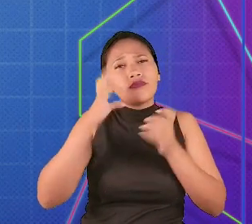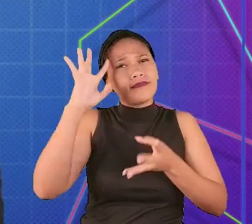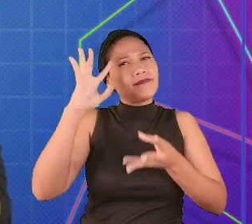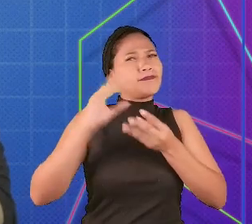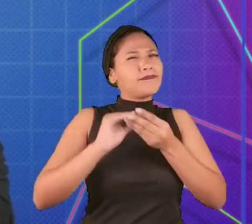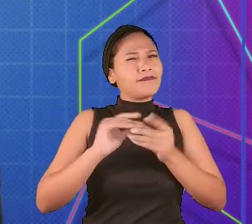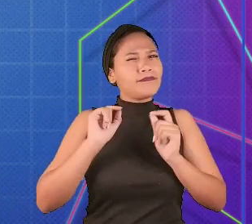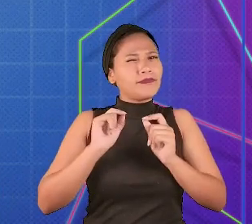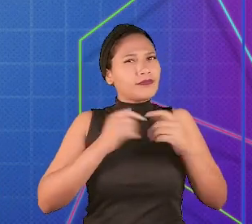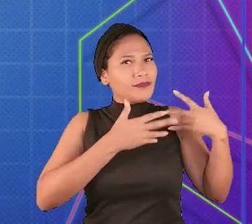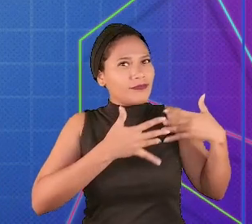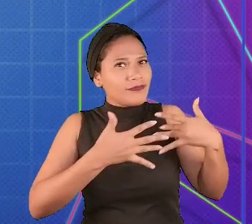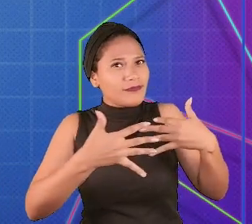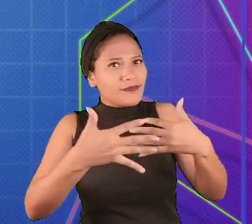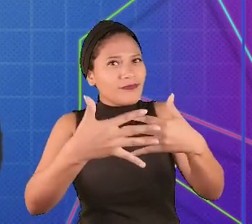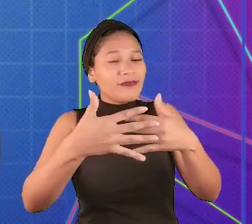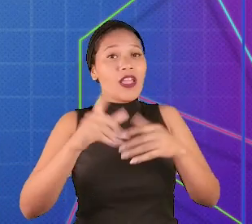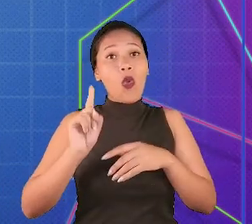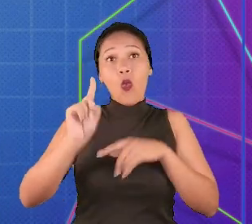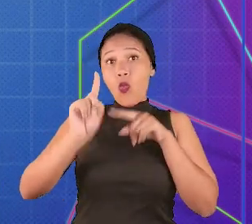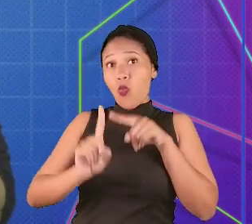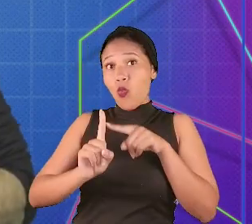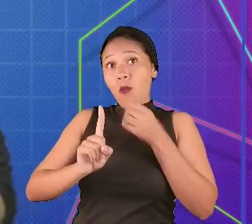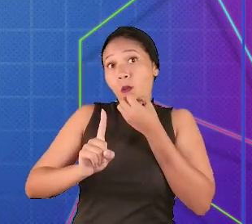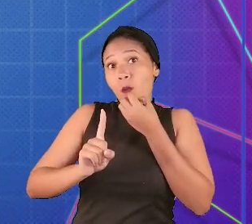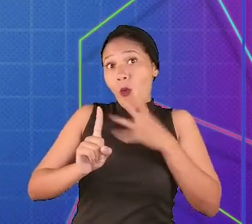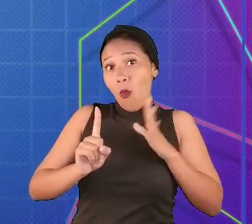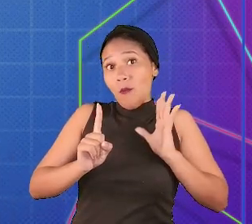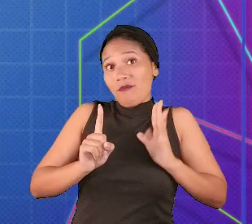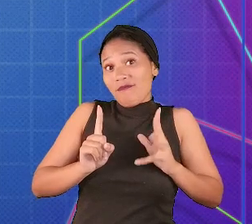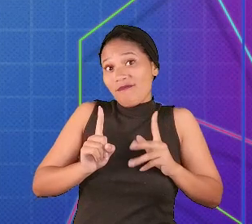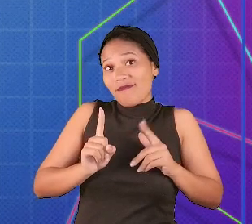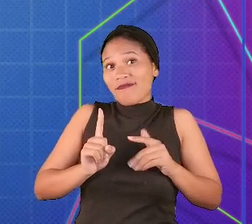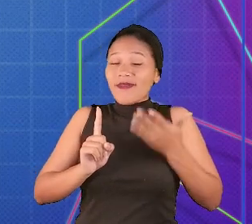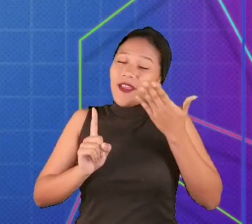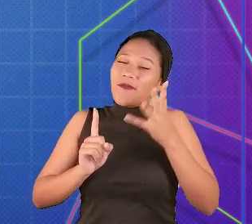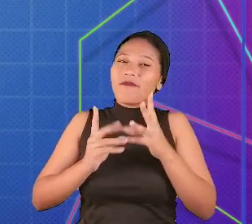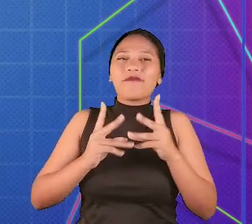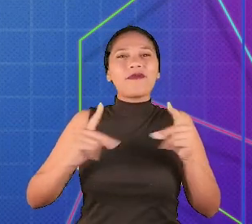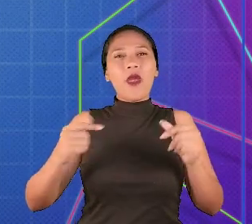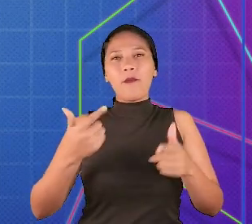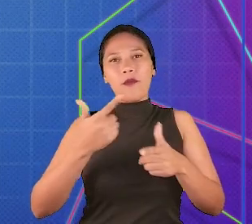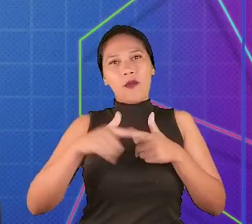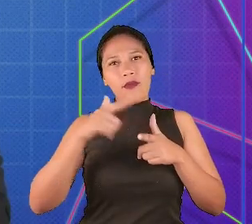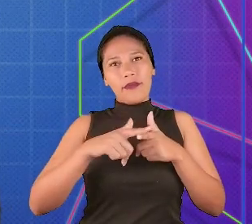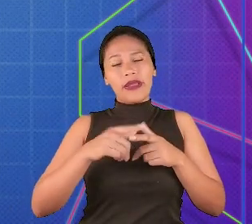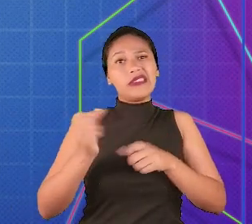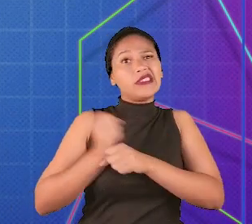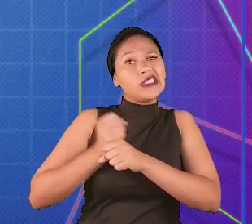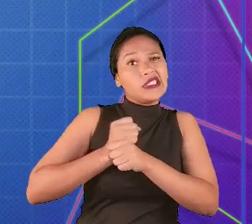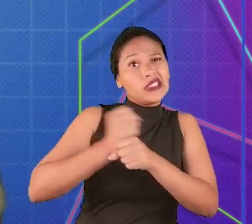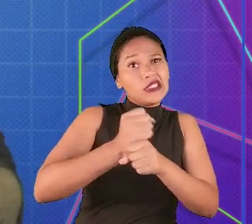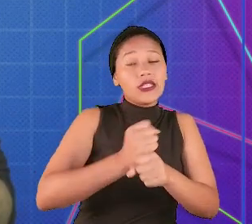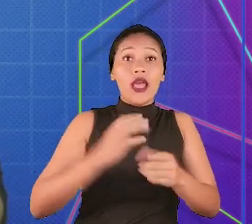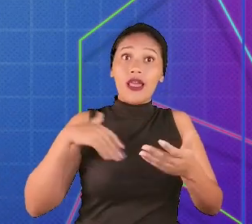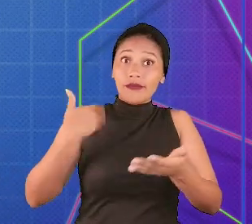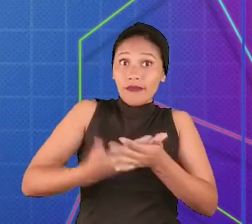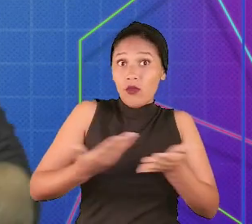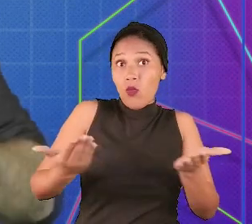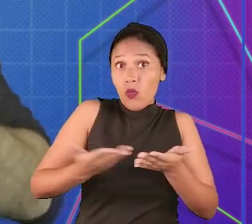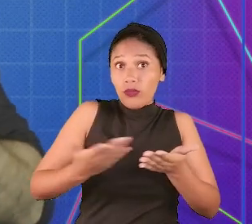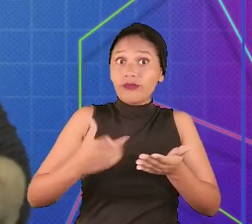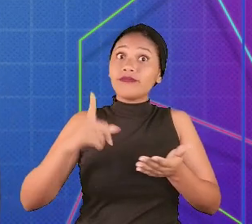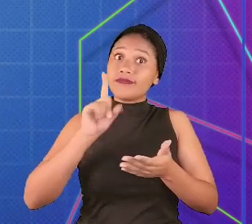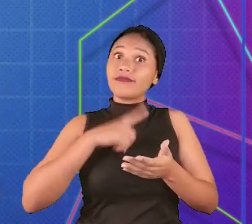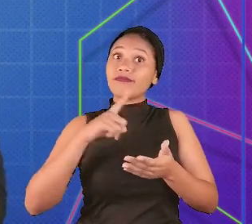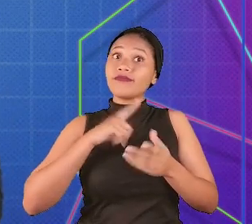que essa jornada do herói acompanha a história de um mocinho que atravessa e vence um problema. Ela é usada há milhares de anos e ainda hoje